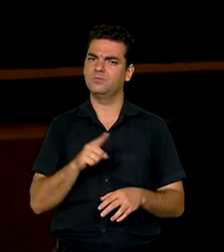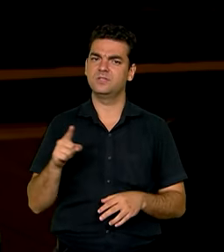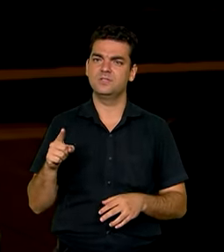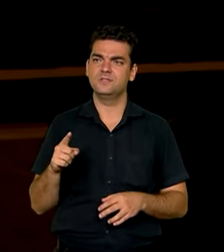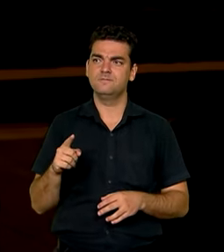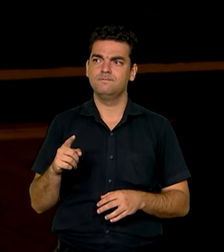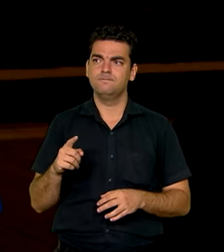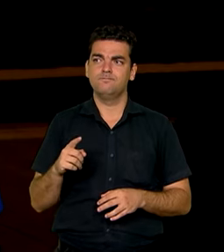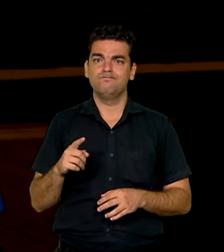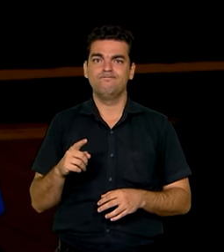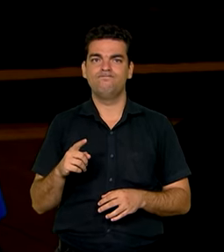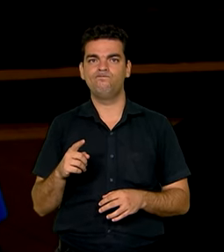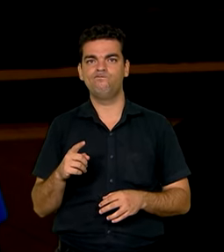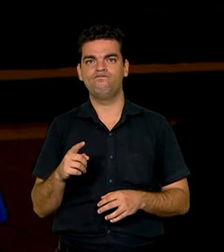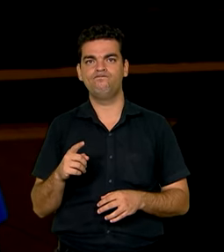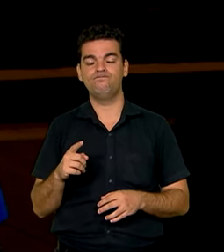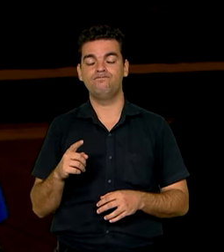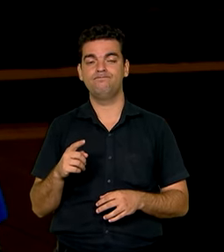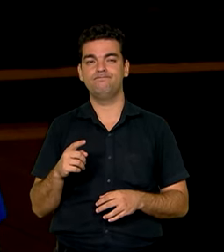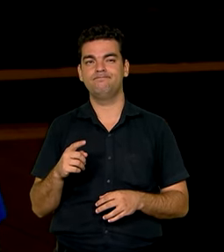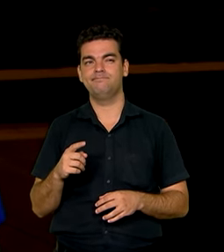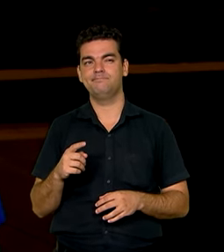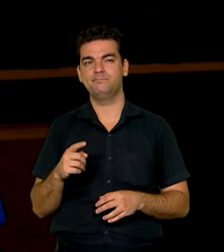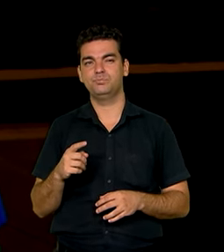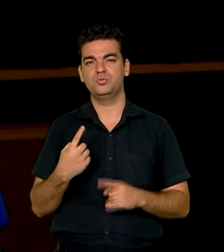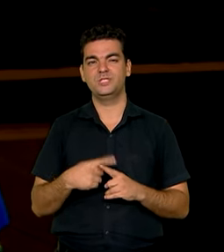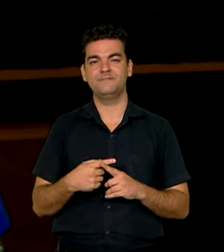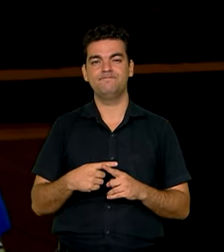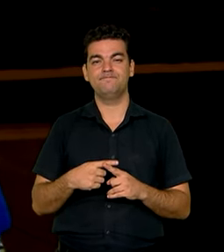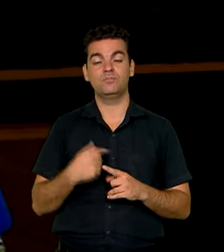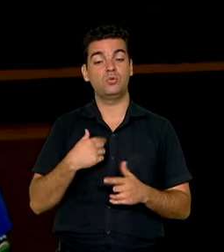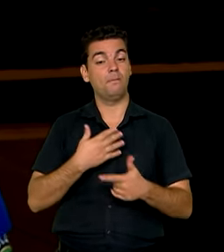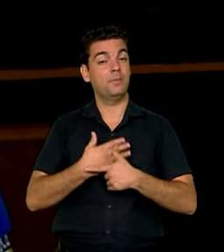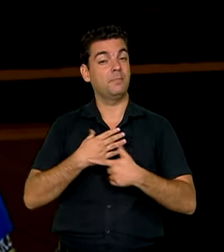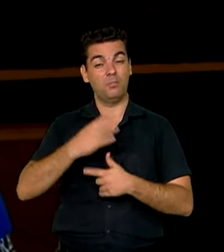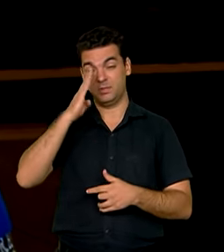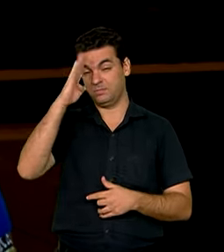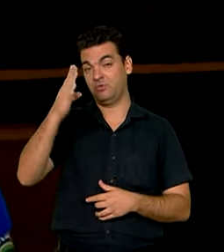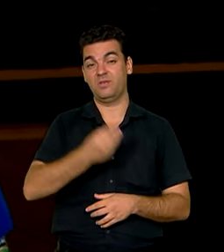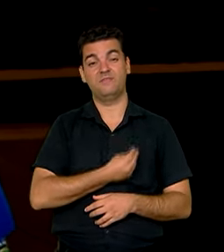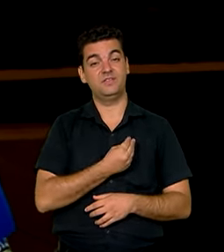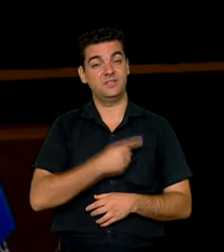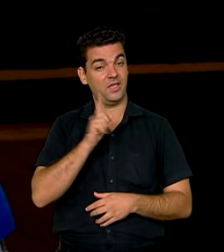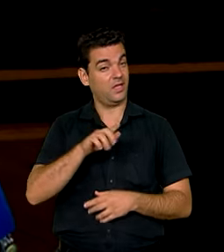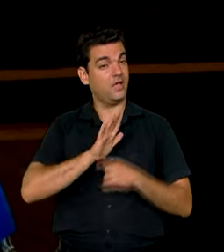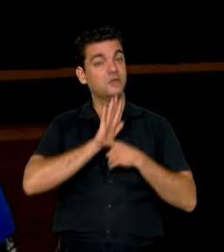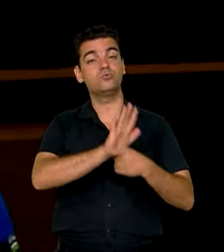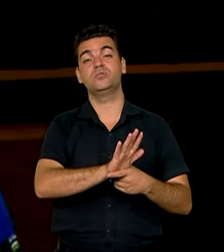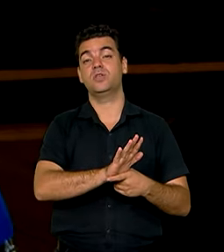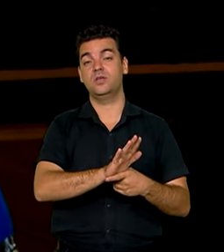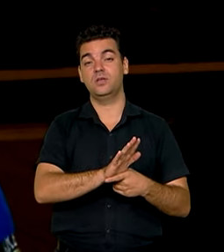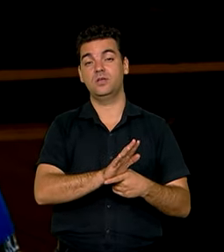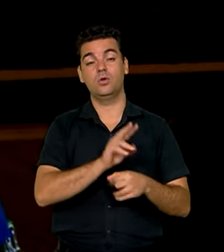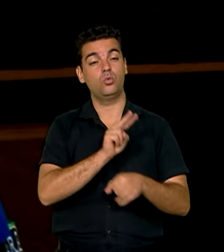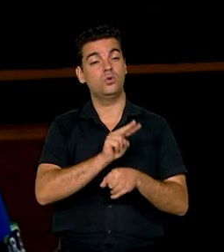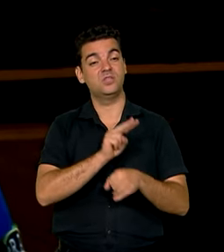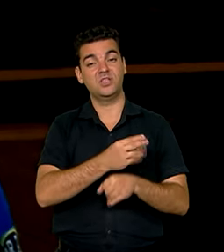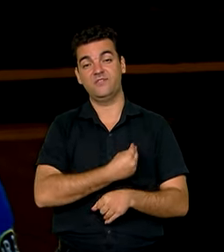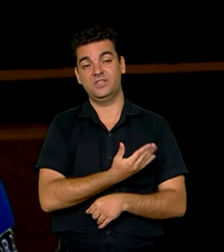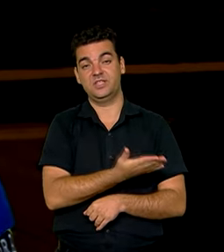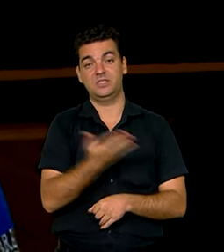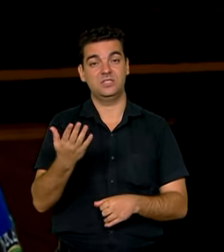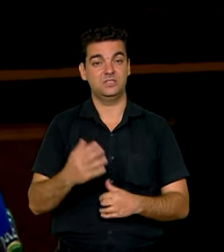vezes, para quem é médico, que a nossa função na vida é proteger a vida de